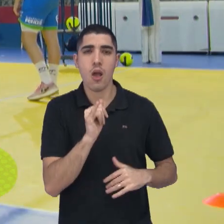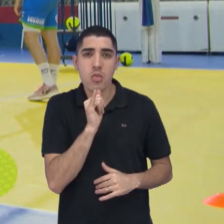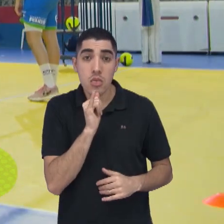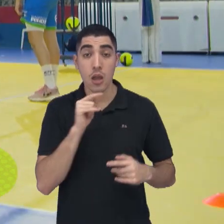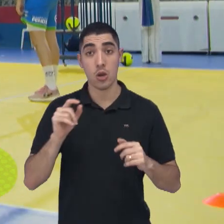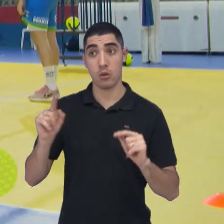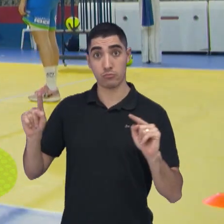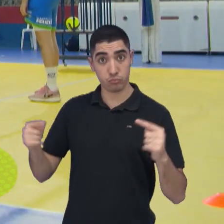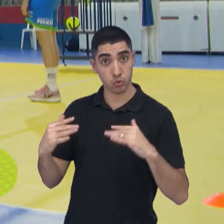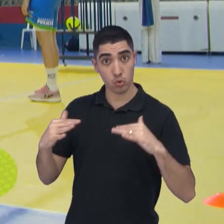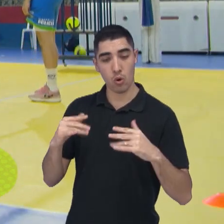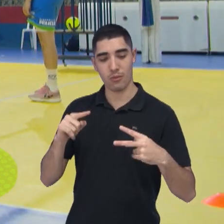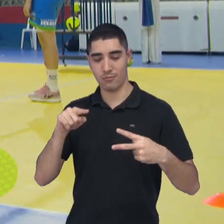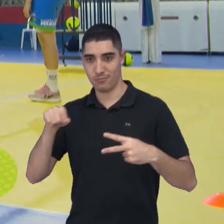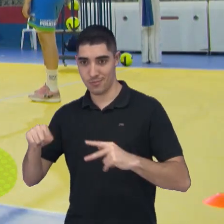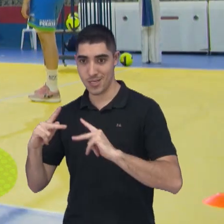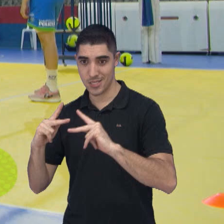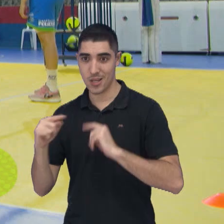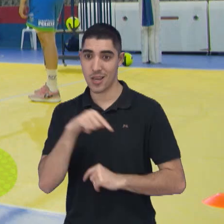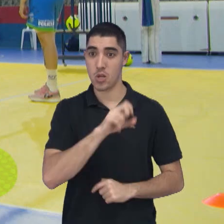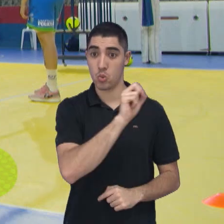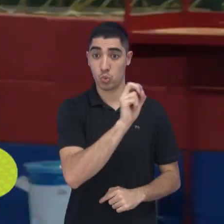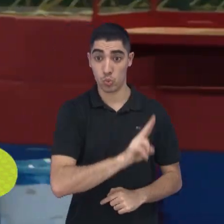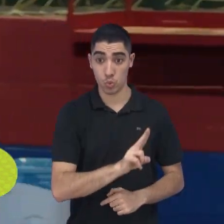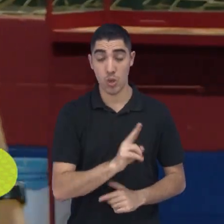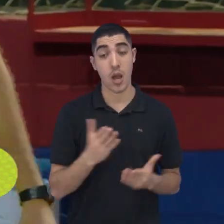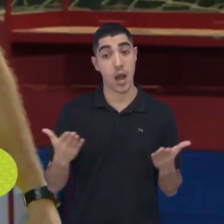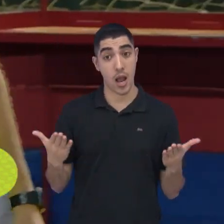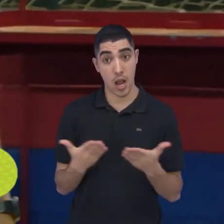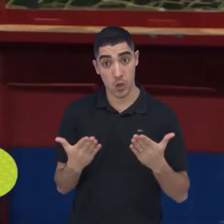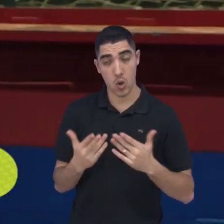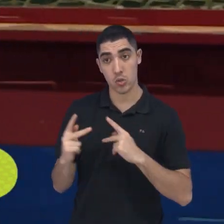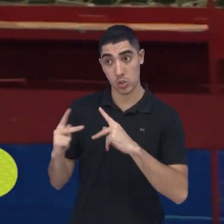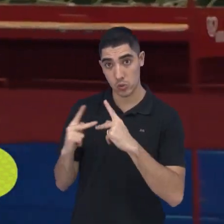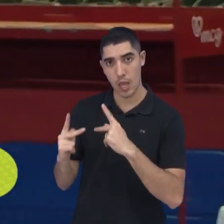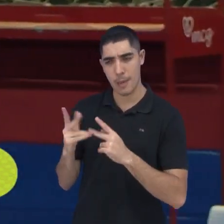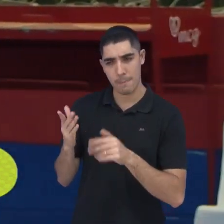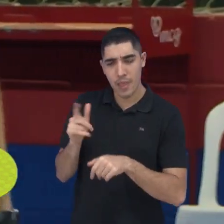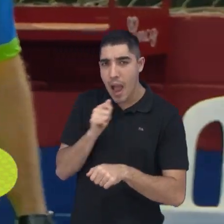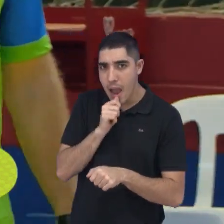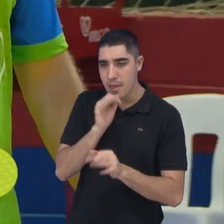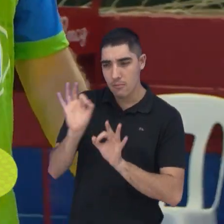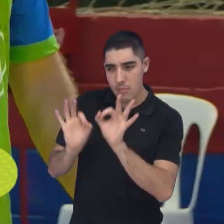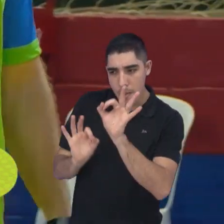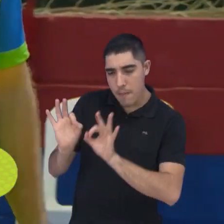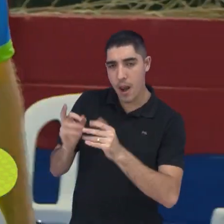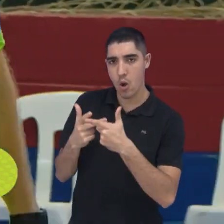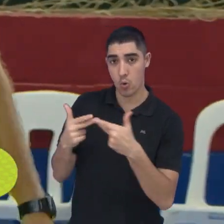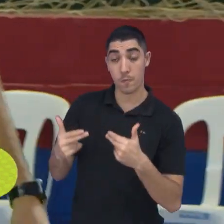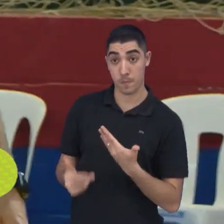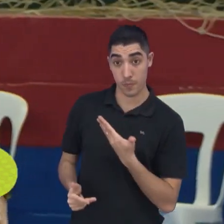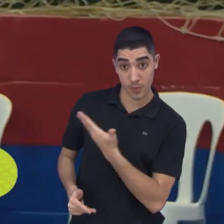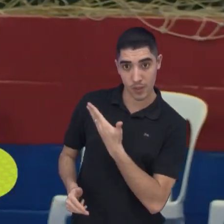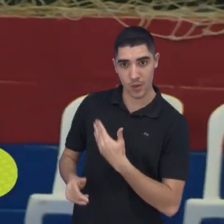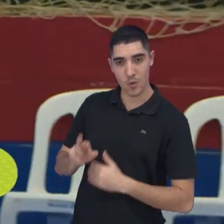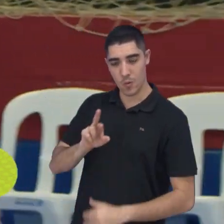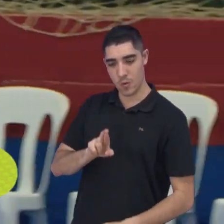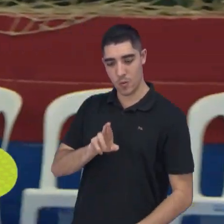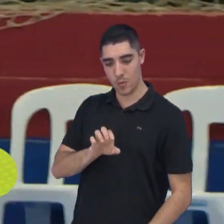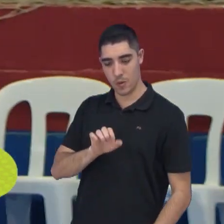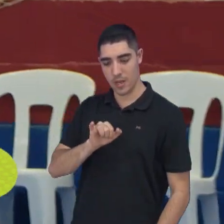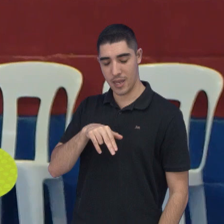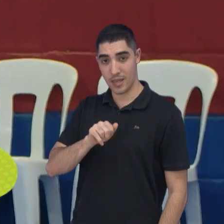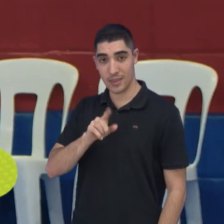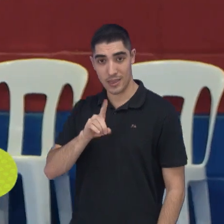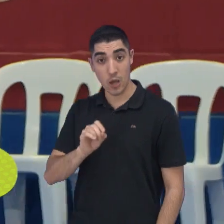agora acerta os últimos detalhes para a estreia. O velho novo comandante Reinaldo Bacilieri, campeão da